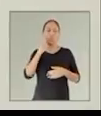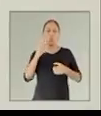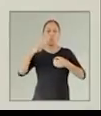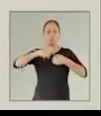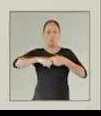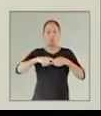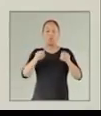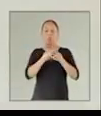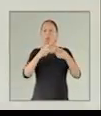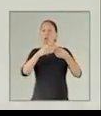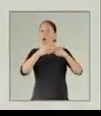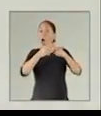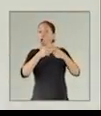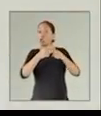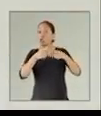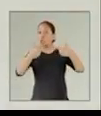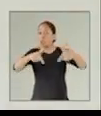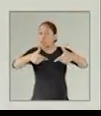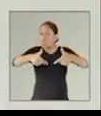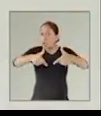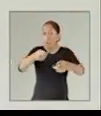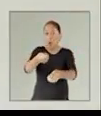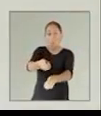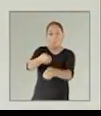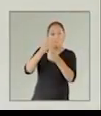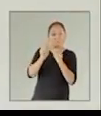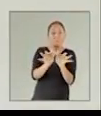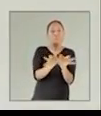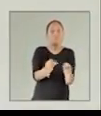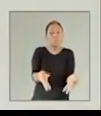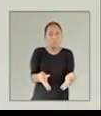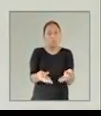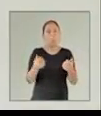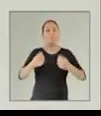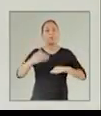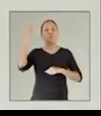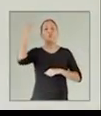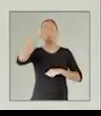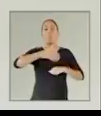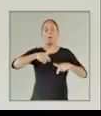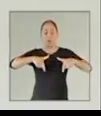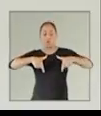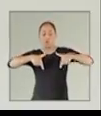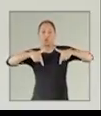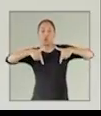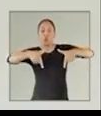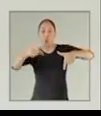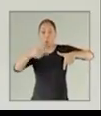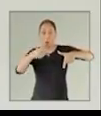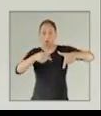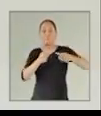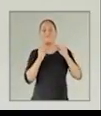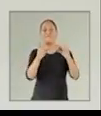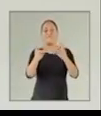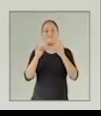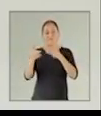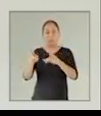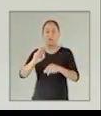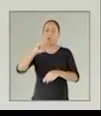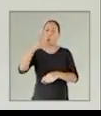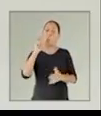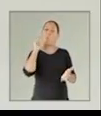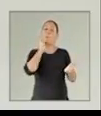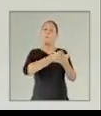atividade pesqueira. O pescador artesanal comprova sua atividade por meio de nota fiscal da venda do pescado ou pelo recolhimento